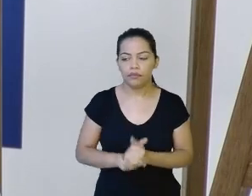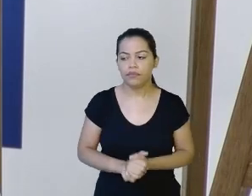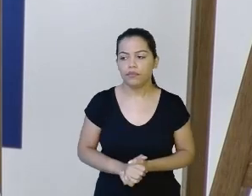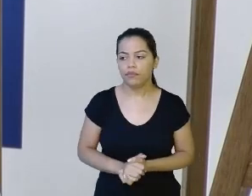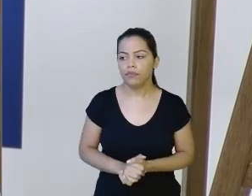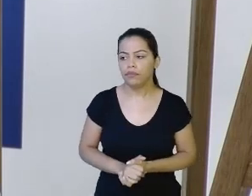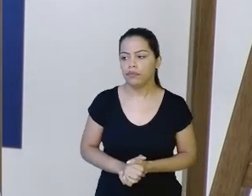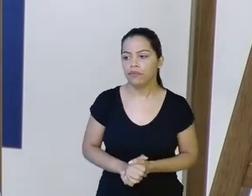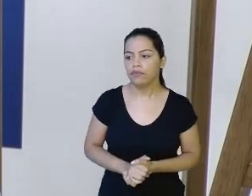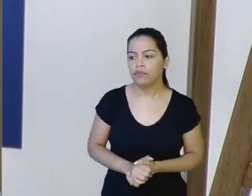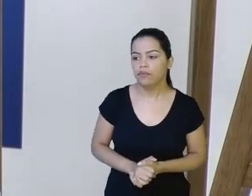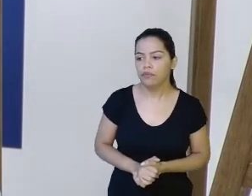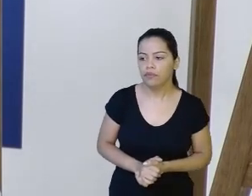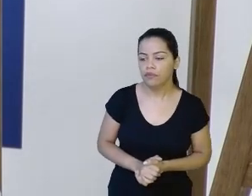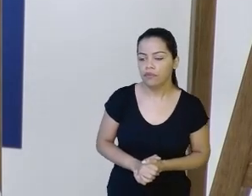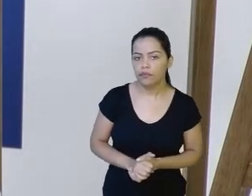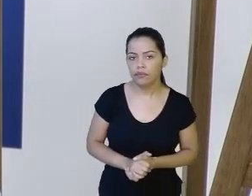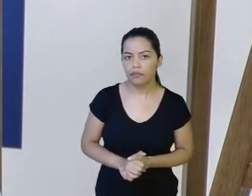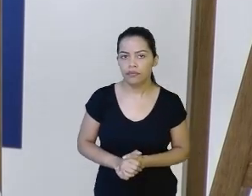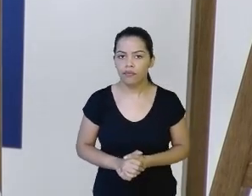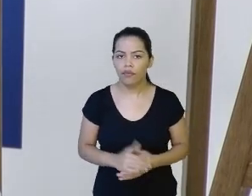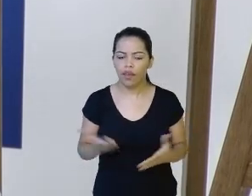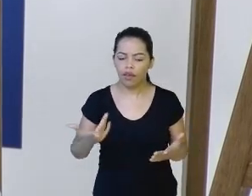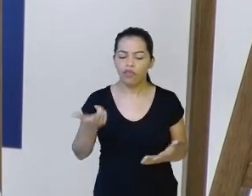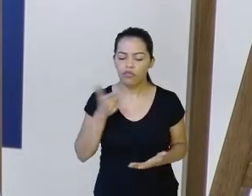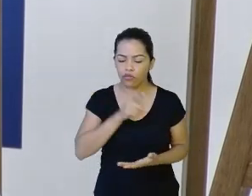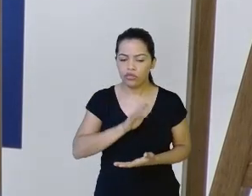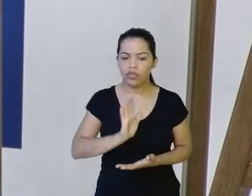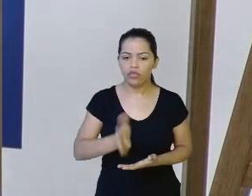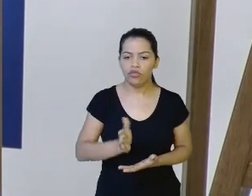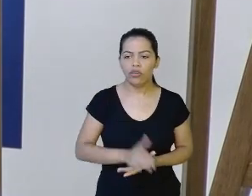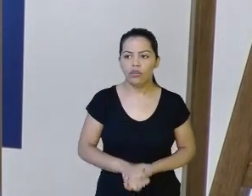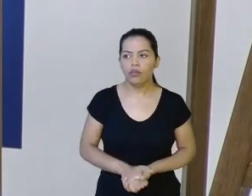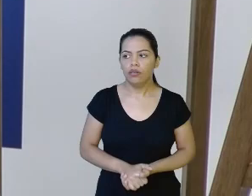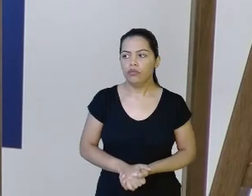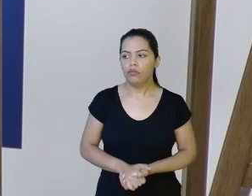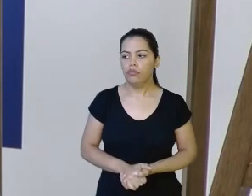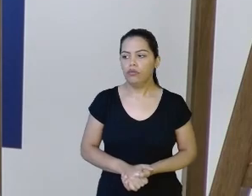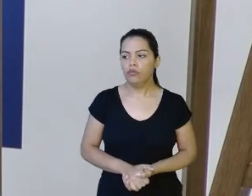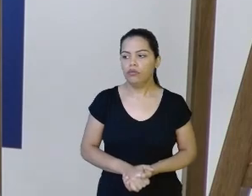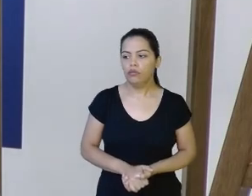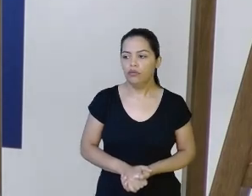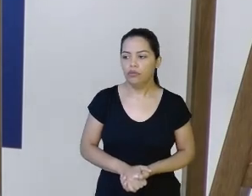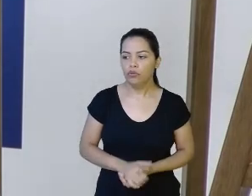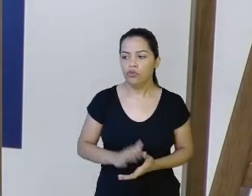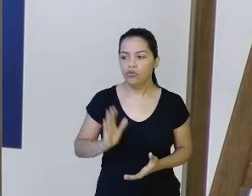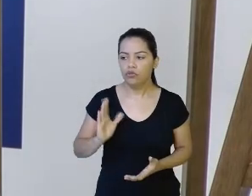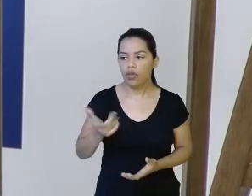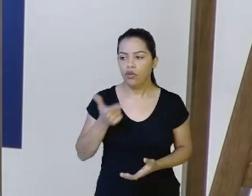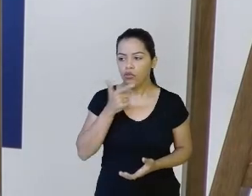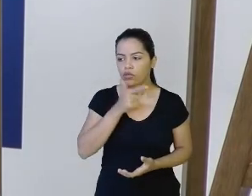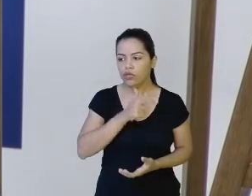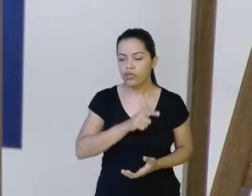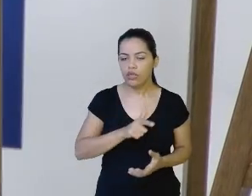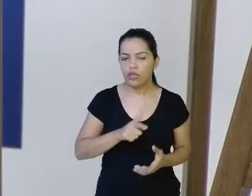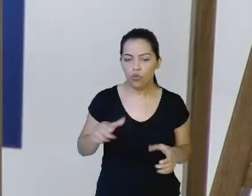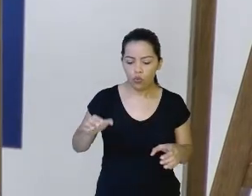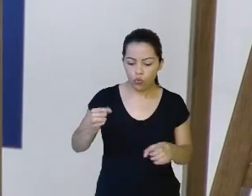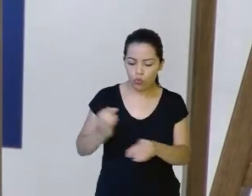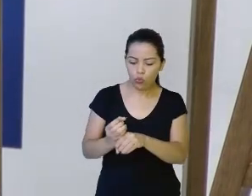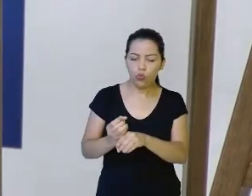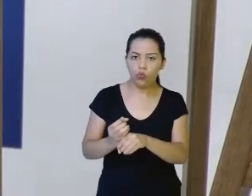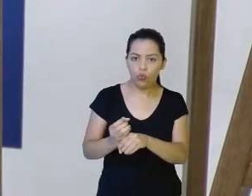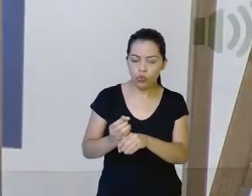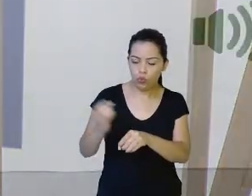Precisa que role todo ou aqui tá bom? Acho que aí já dá. Tudo bem. Pronto, aqui já deu para segurar. Bom, para a gente fazer